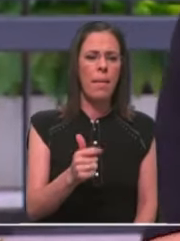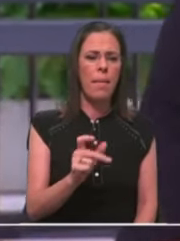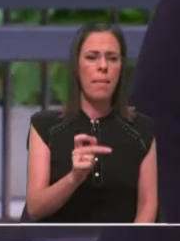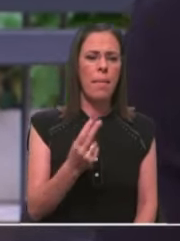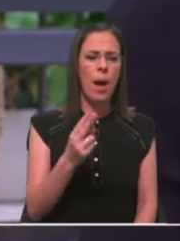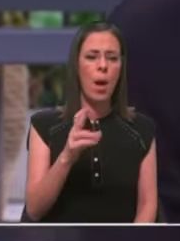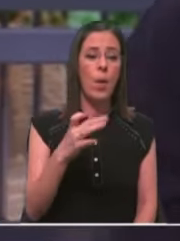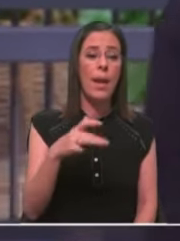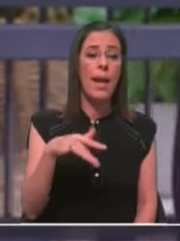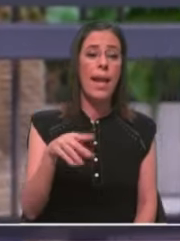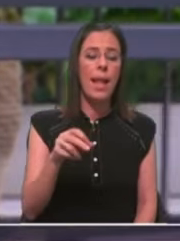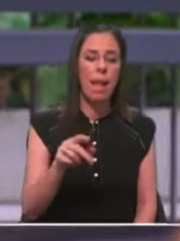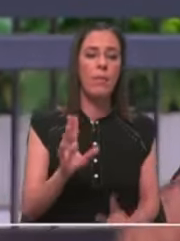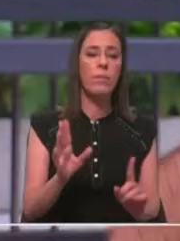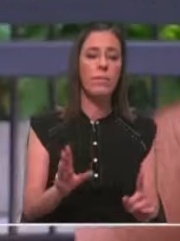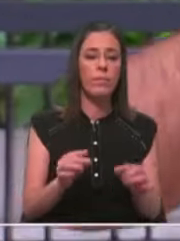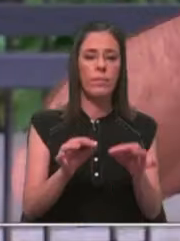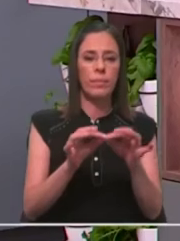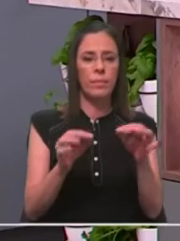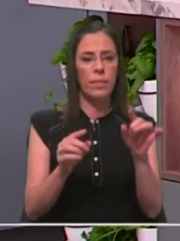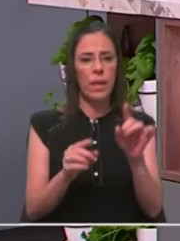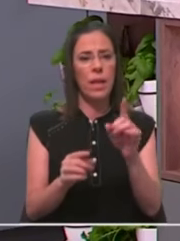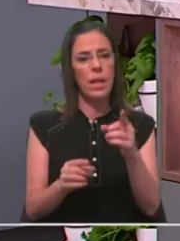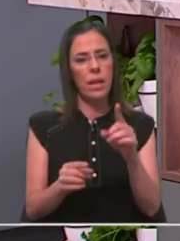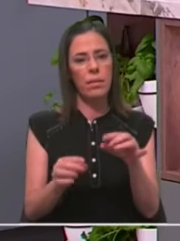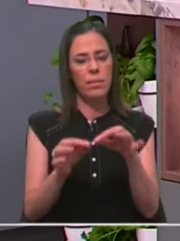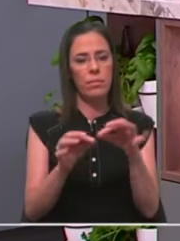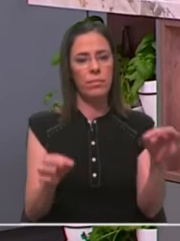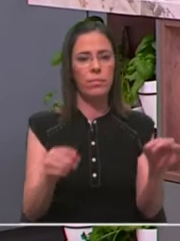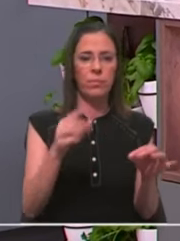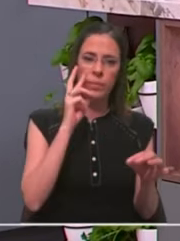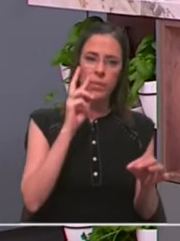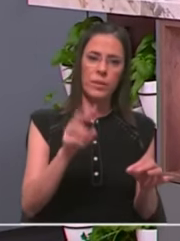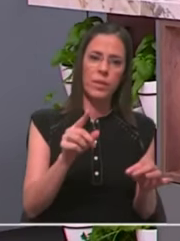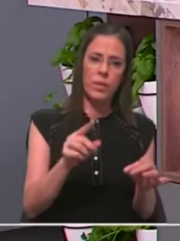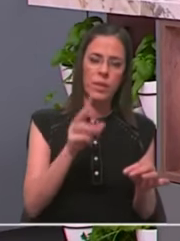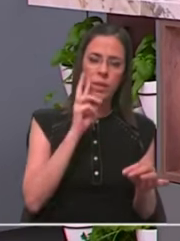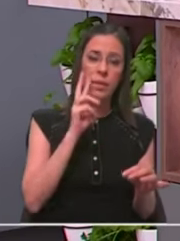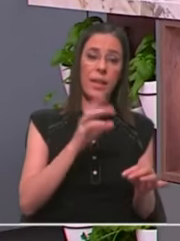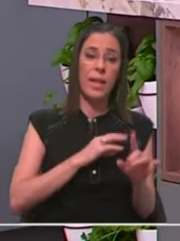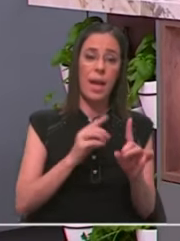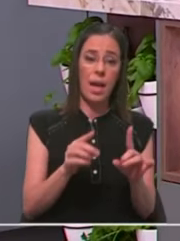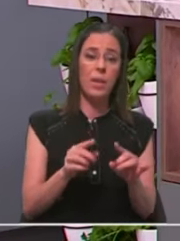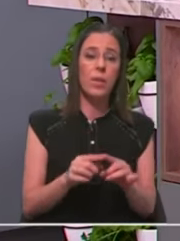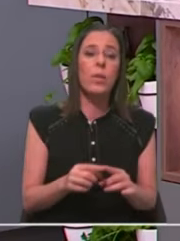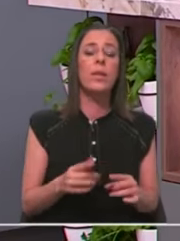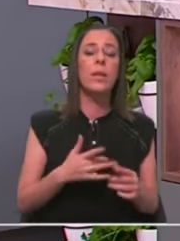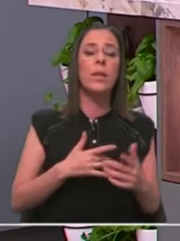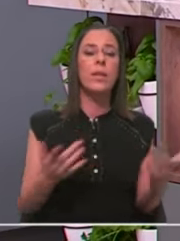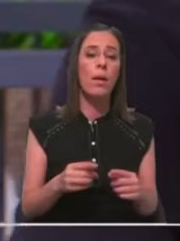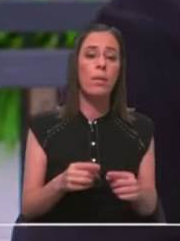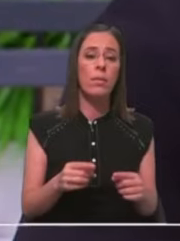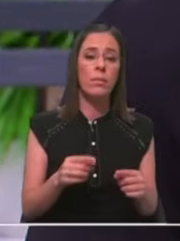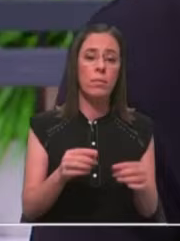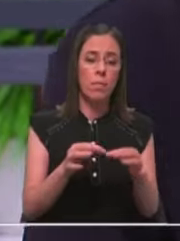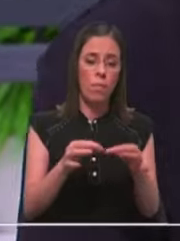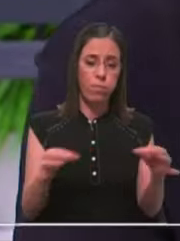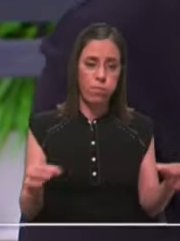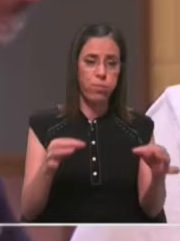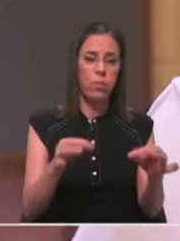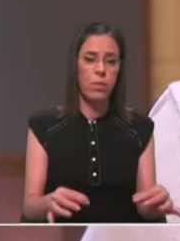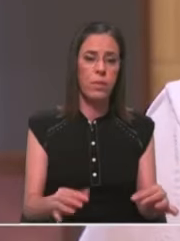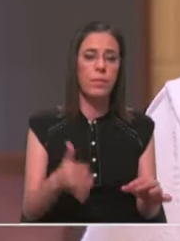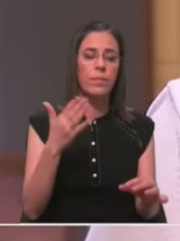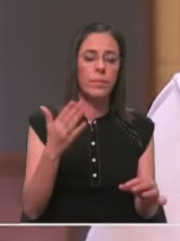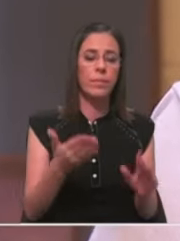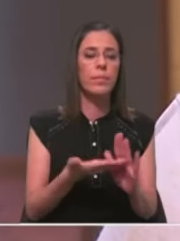pôr a baunilha. Portanto, vagem de baunilha. É isto que está aqui. Os senhores e senhoras verem lá em casa, os nossos queridos telespectadores. Mas